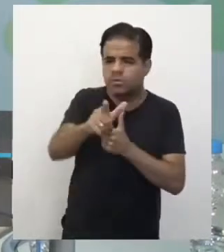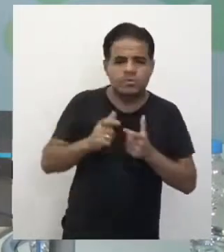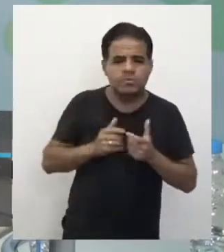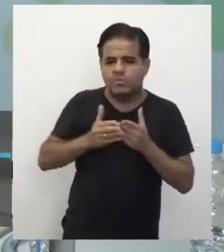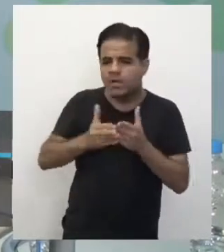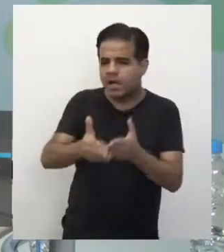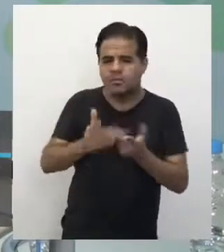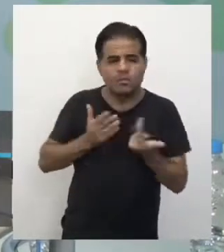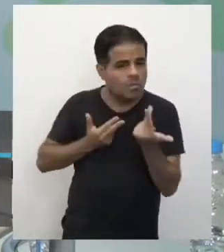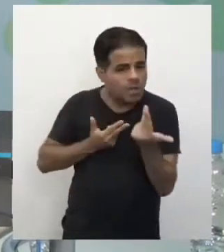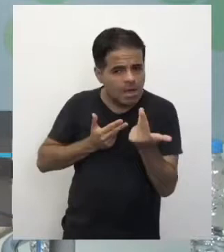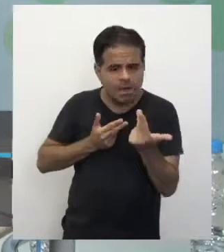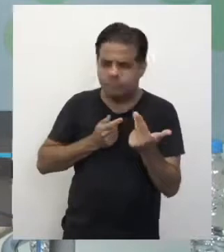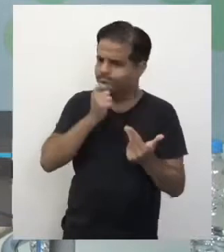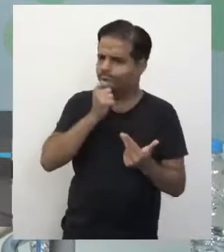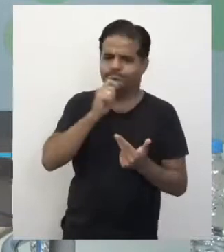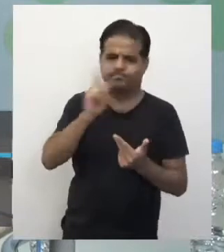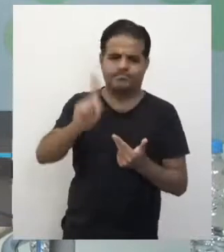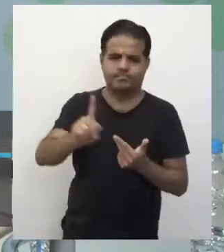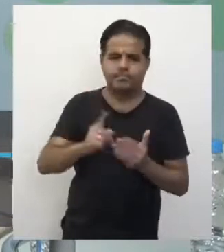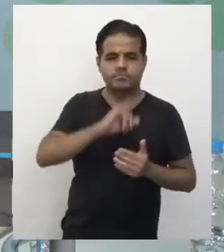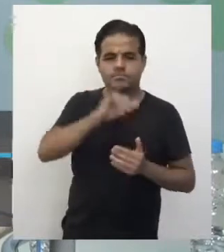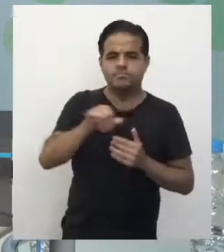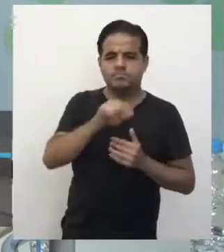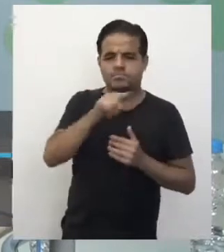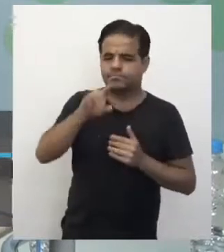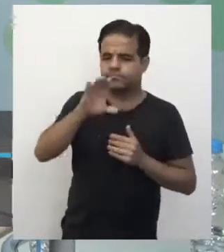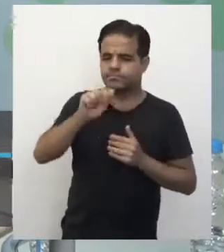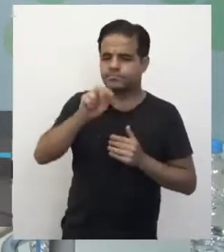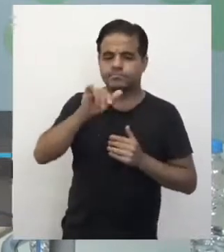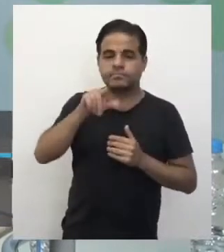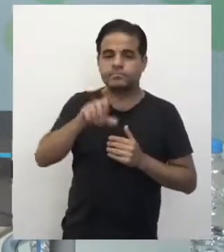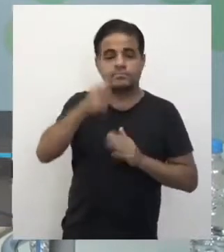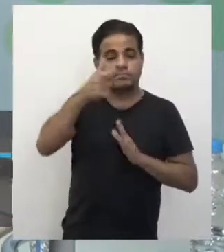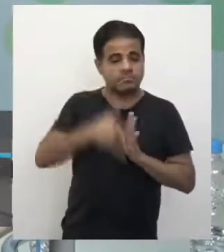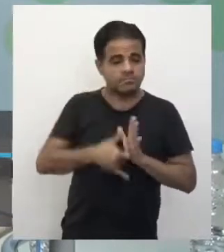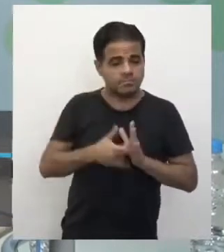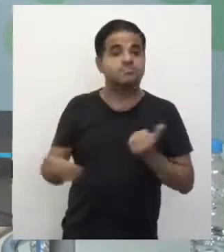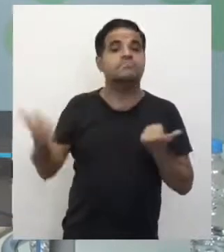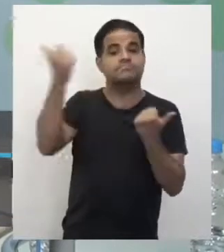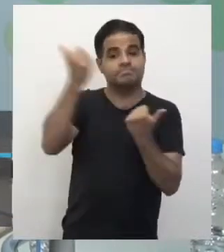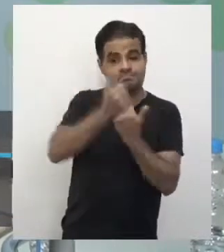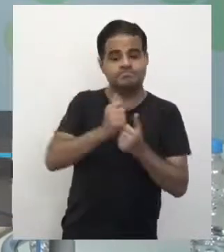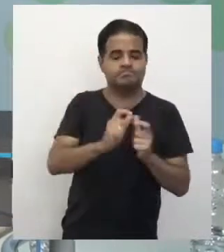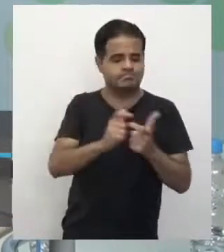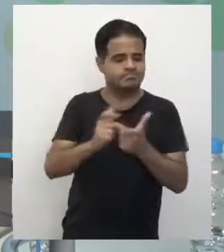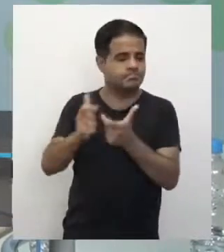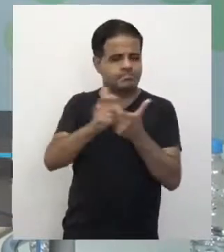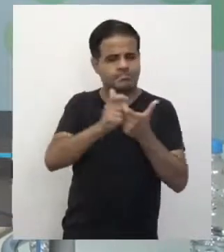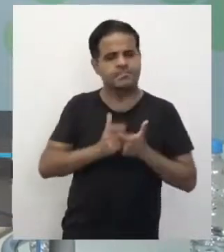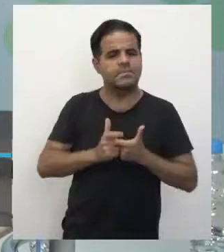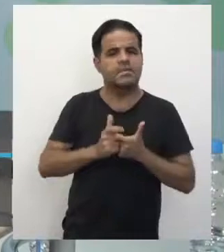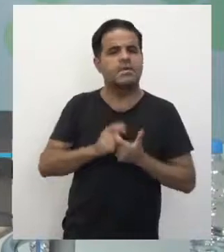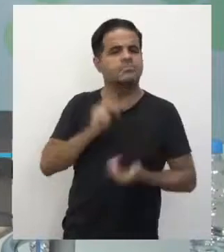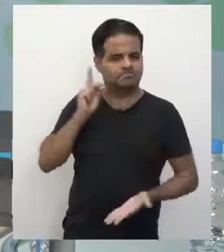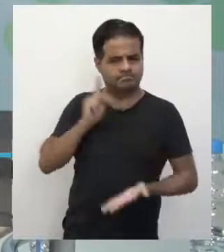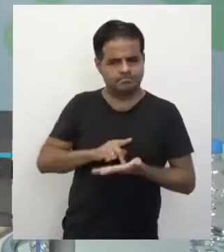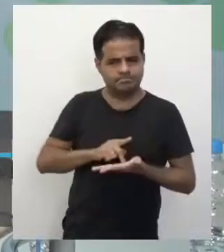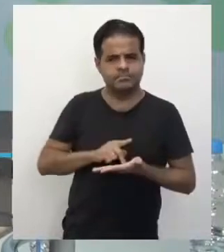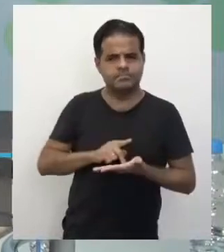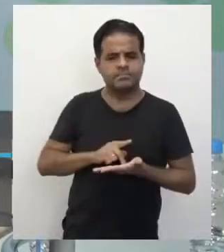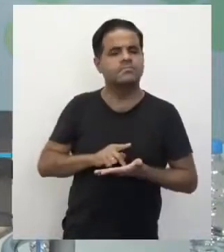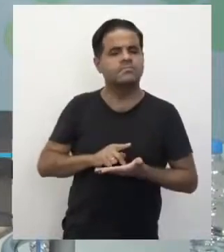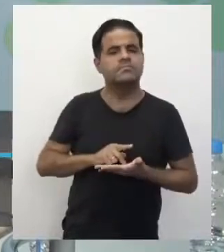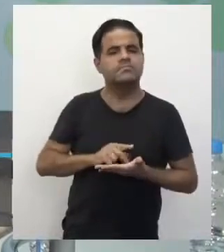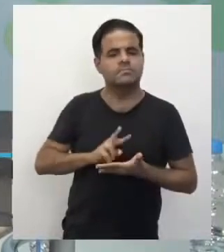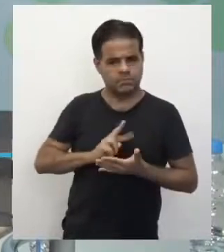peça já não é mais a mesma, né? O professor João Carlos fala da questão da substituição das peças, a originalidade de ambos